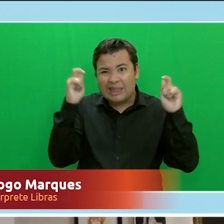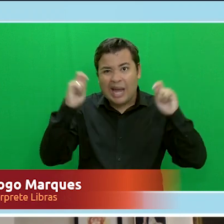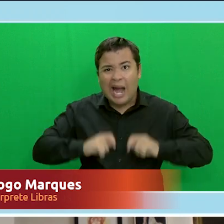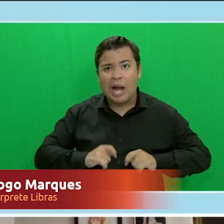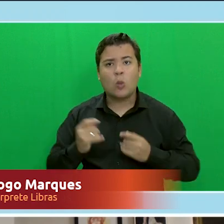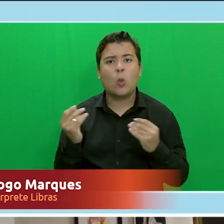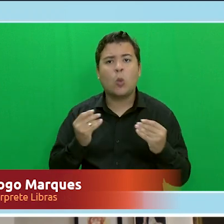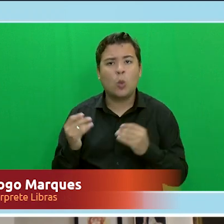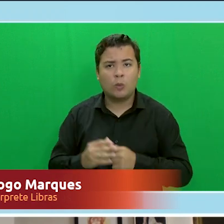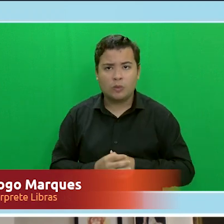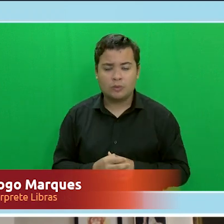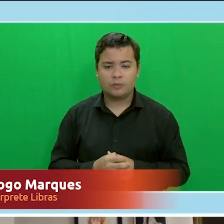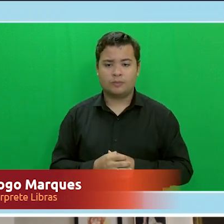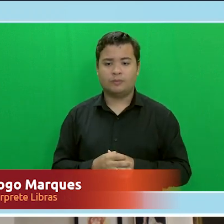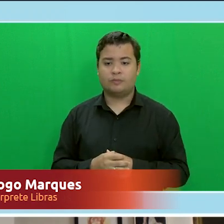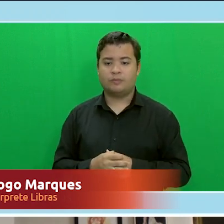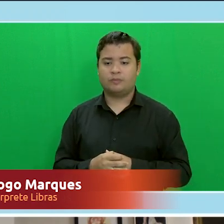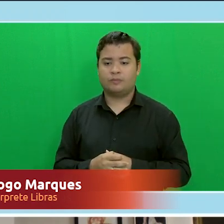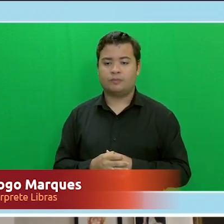segregatório?